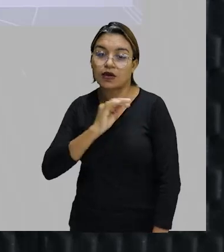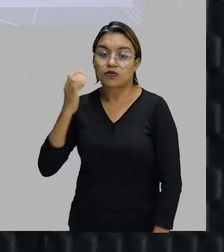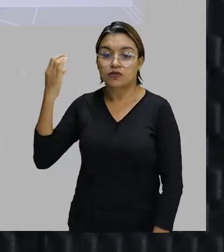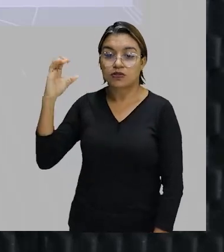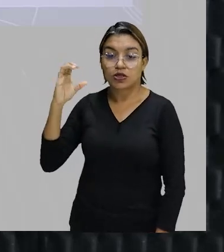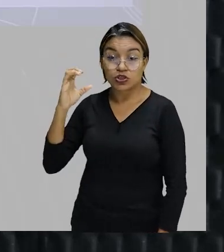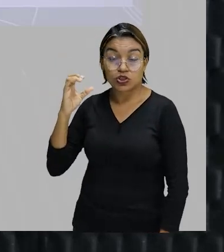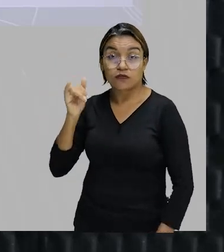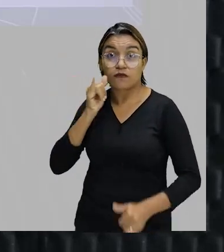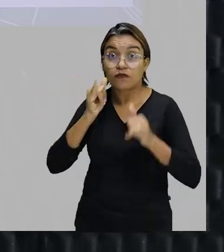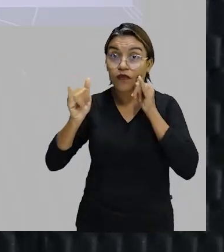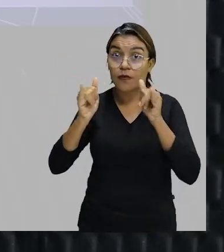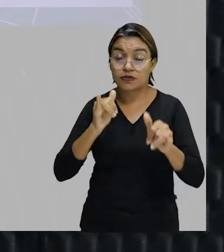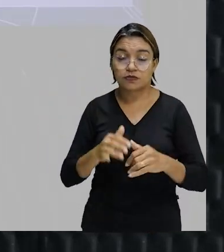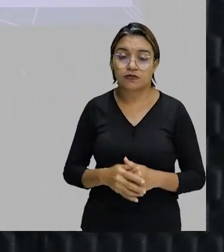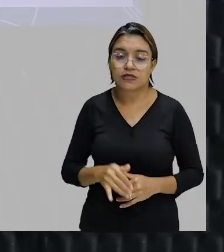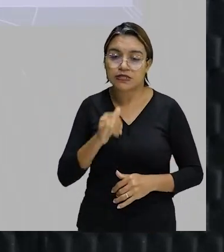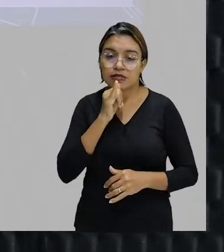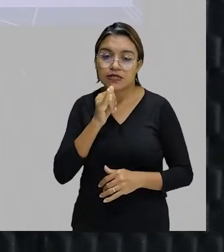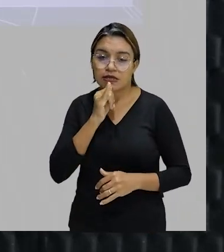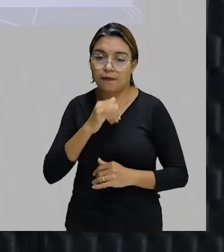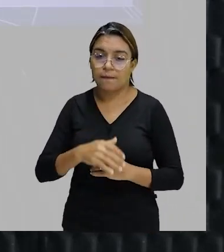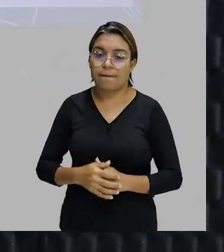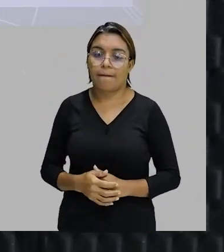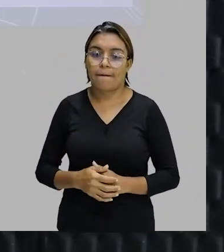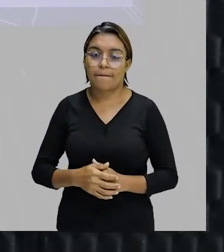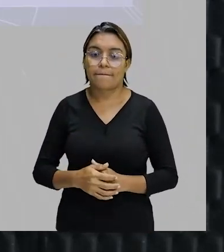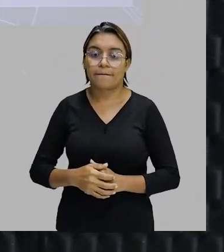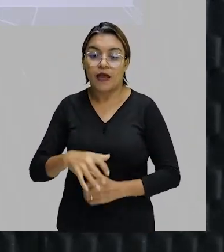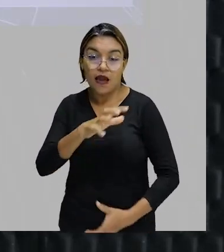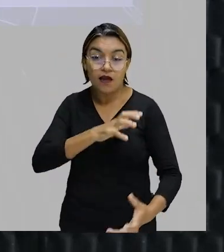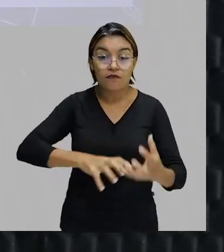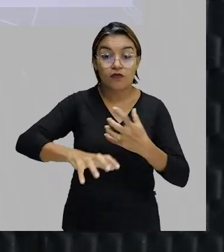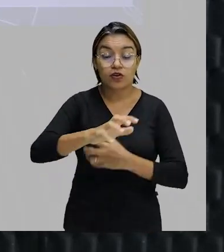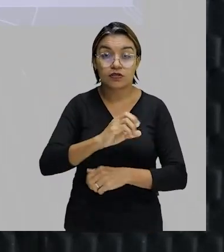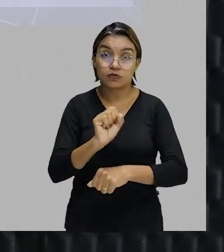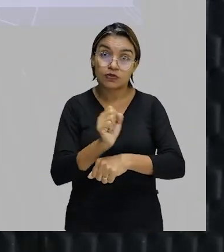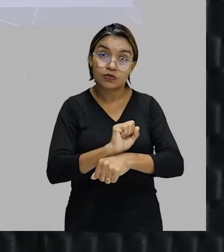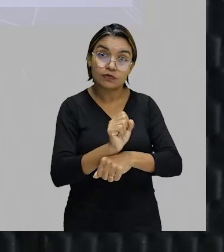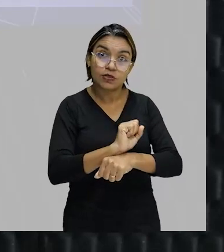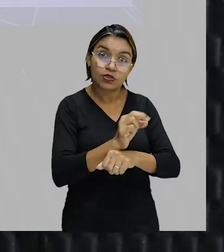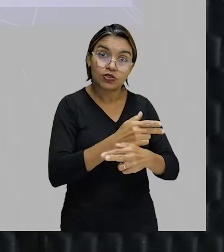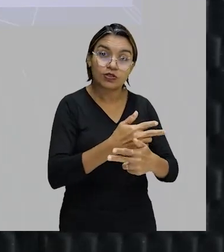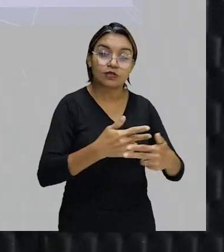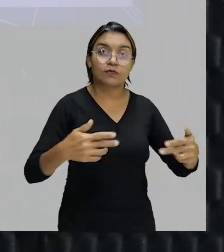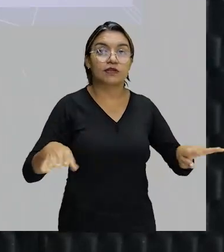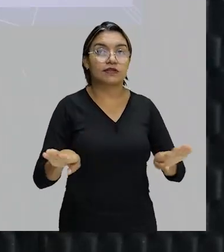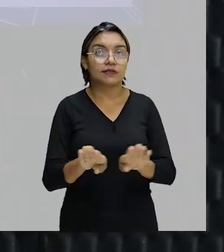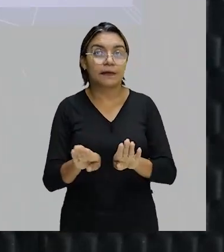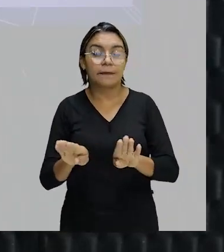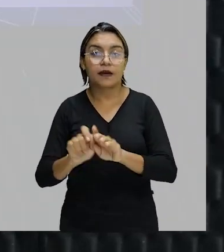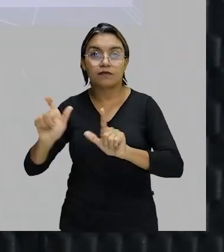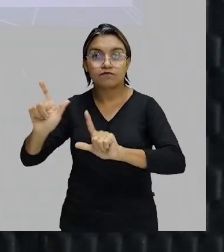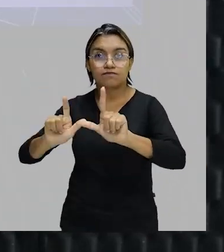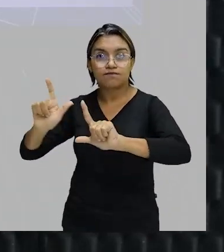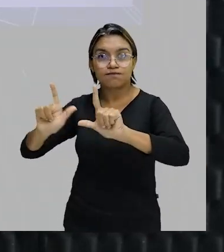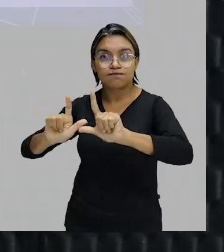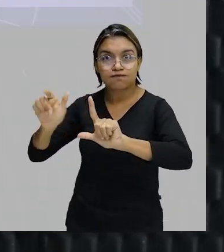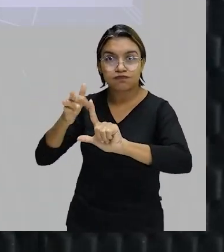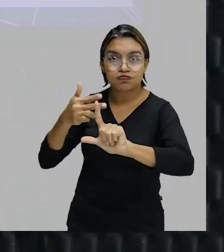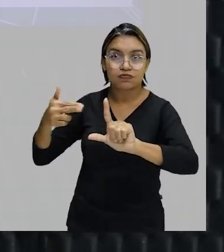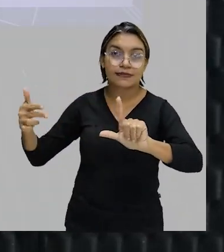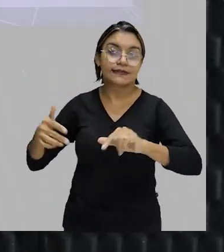técnico-científico-informacional. É a revolução dos meios de transporte e dos meios de comunicação. É a revolução que vai